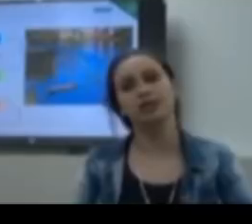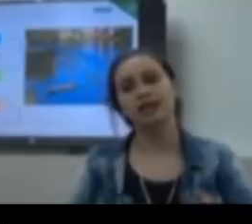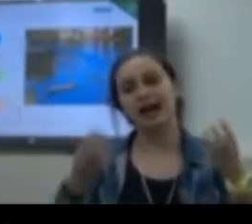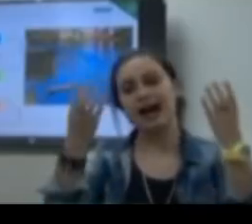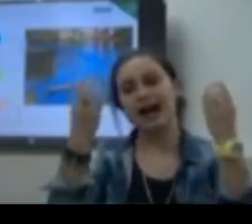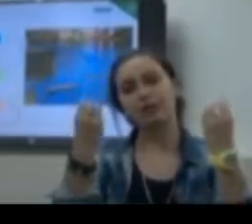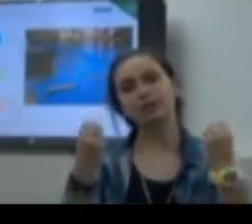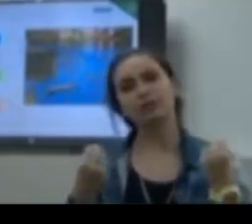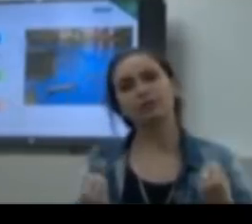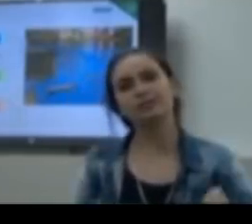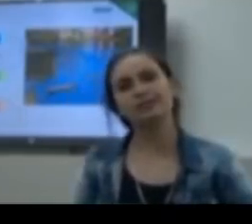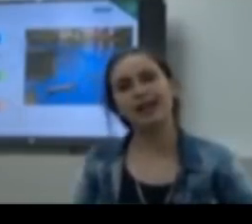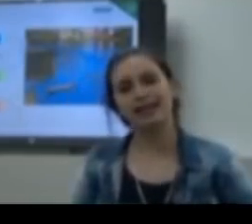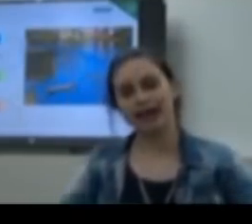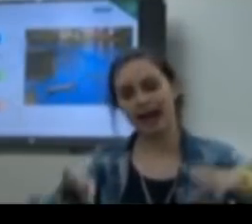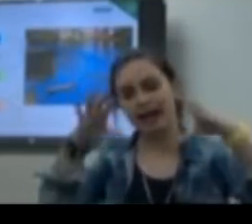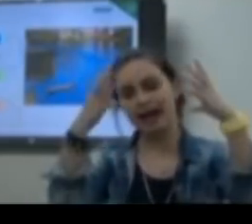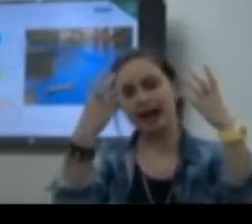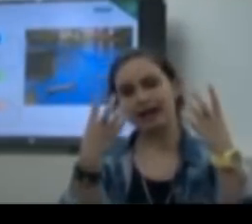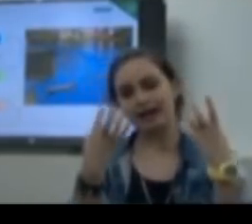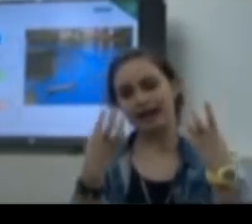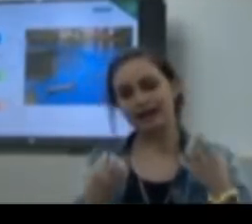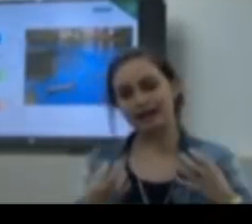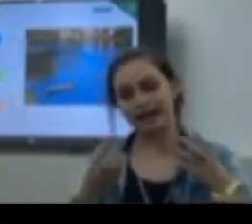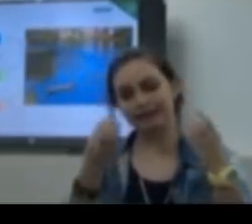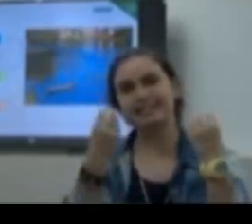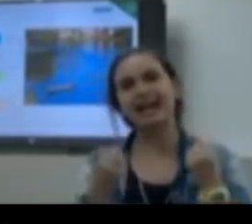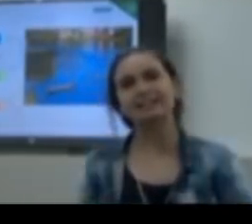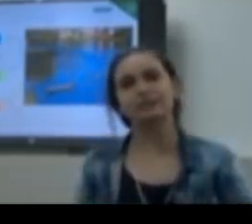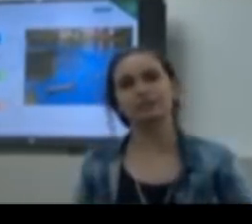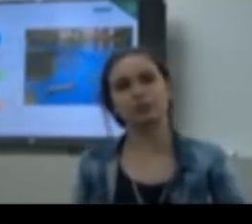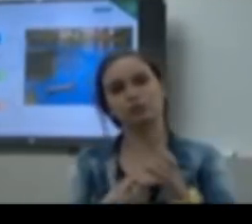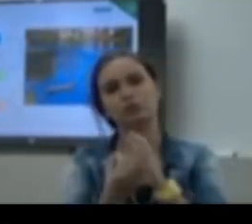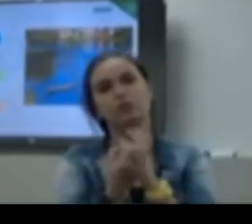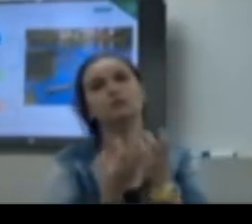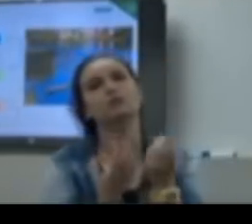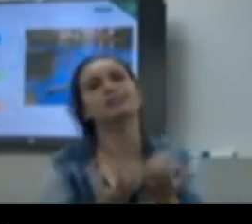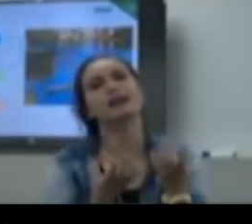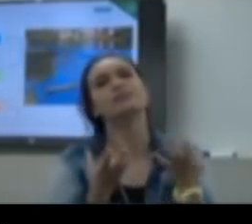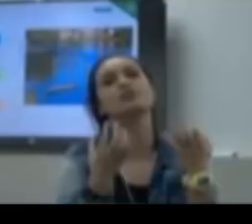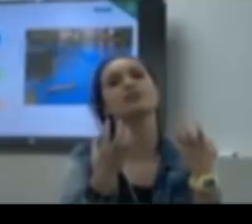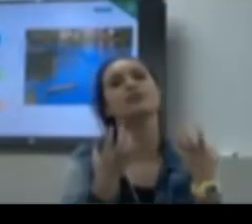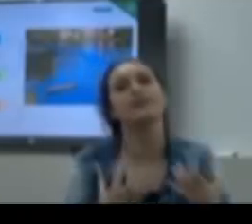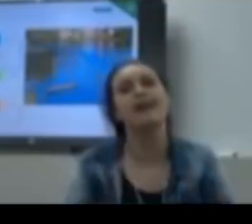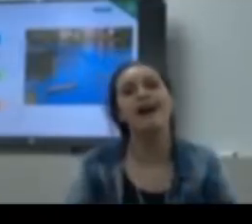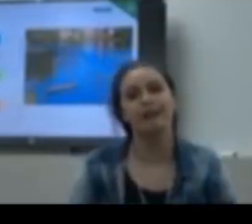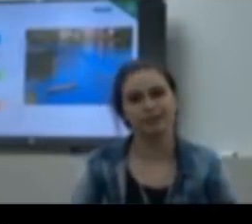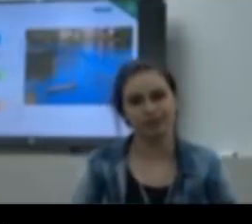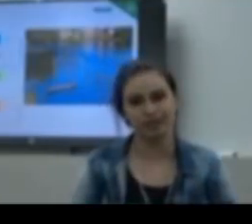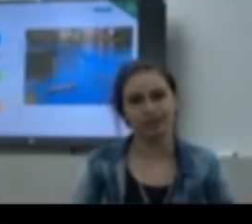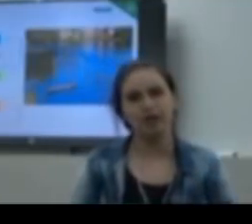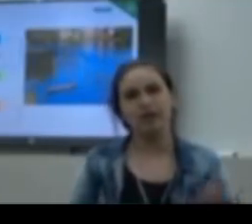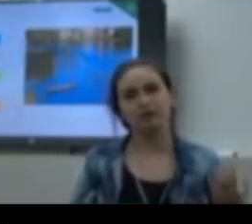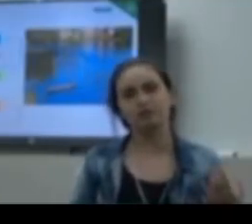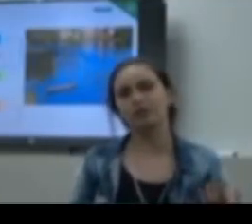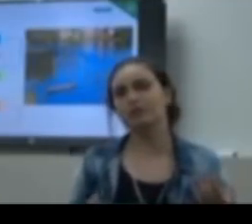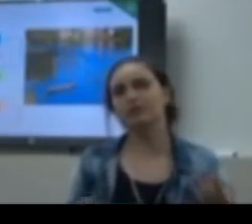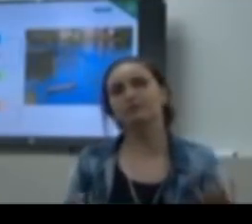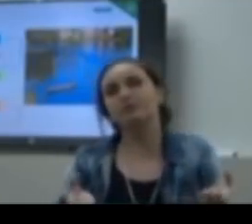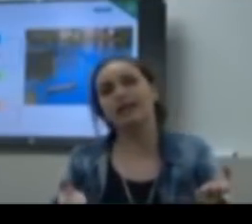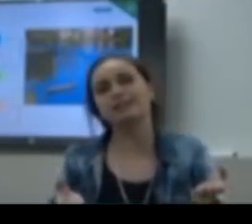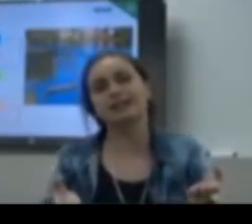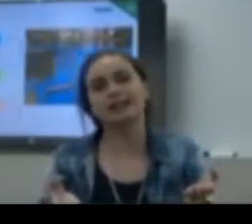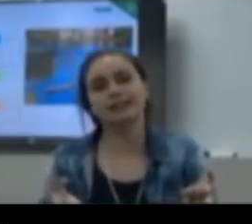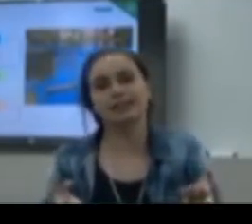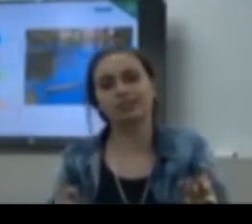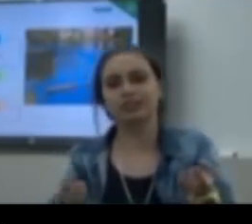ou seja, a água não consegue entrar dentro do solo, o solo não consegue absorver a água direito. É um